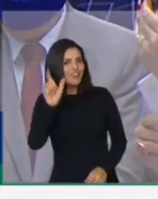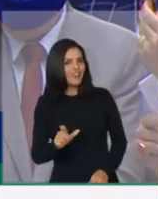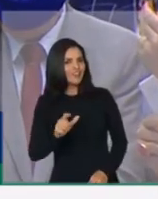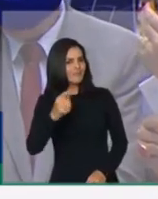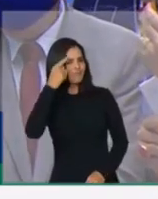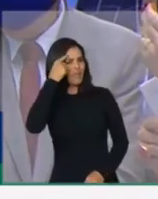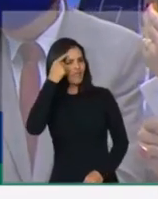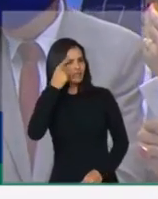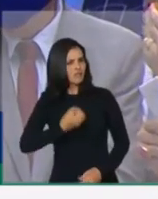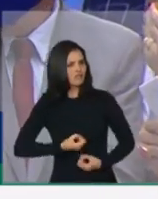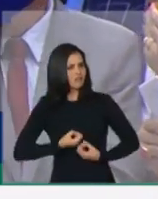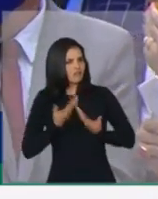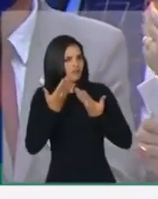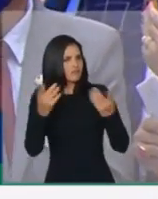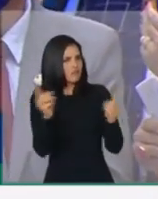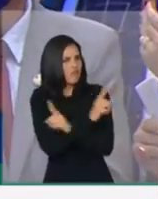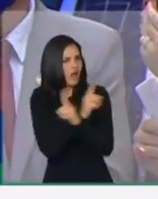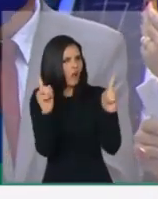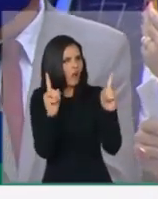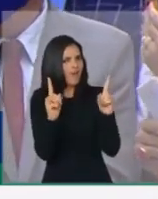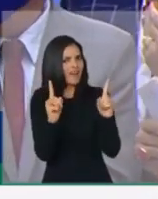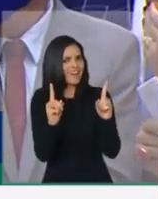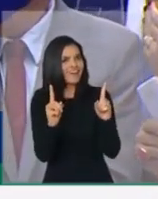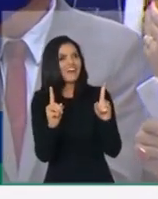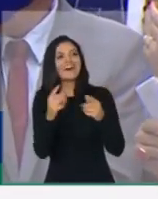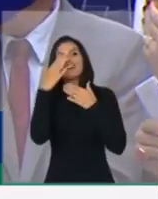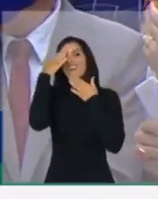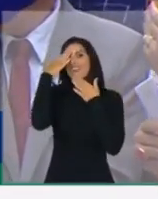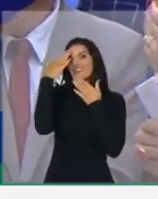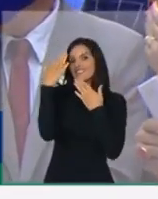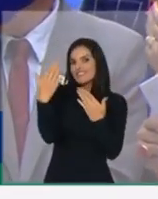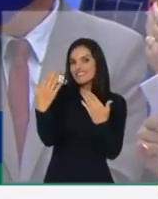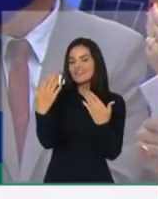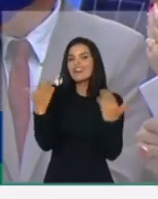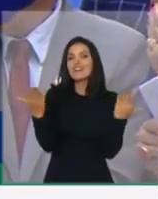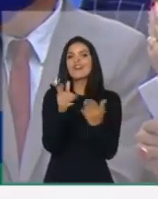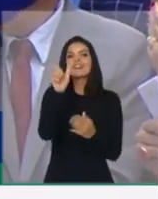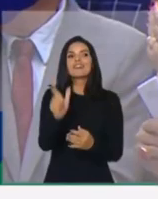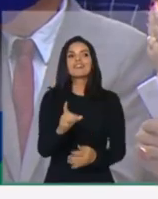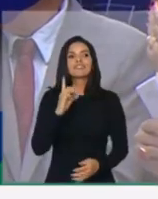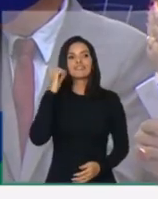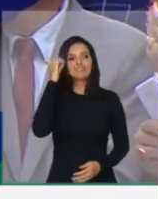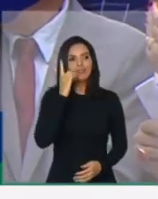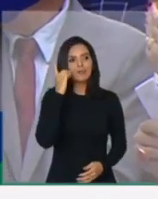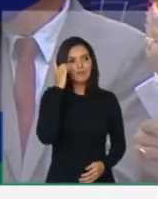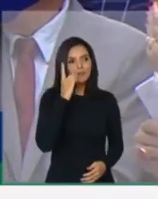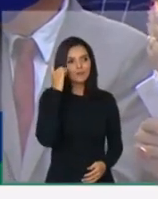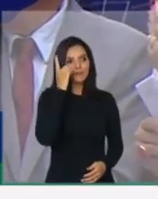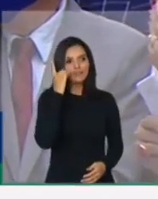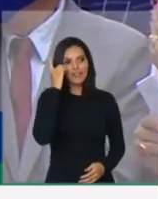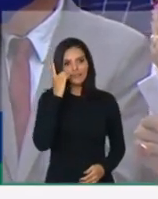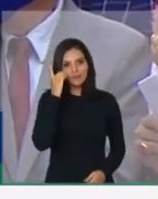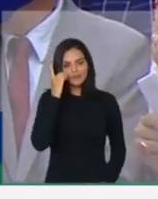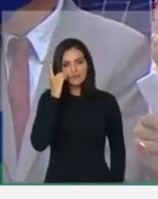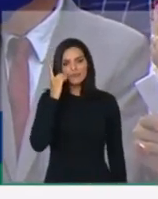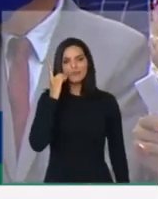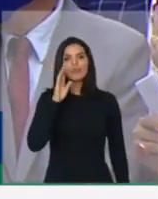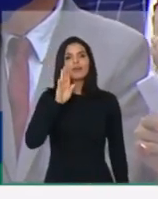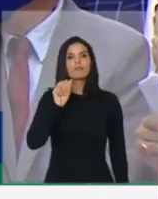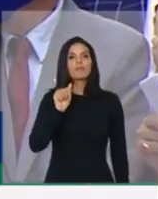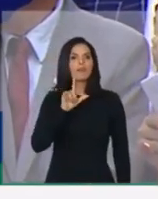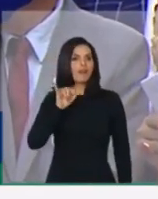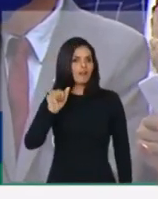pensa. Quero agradecer, para encerrar, ao deputado Baleia Rossi, meu